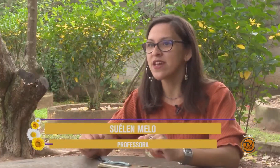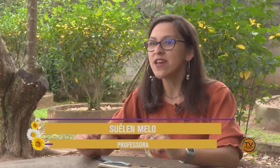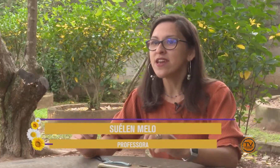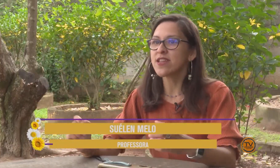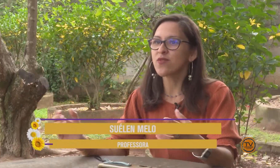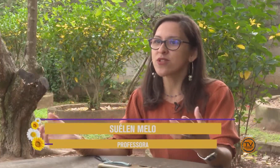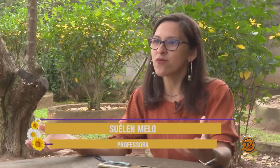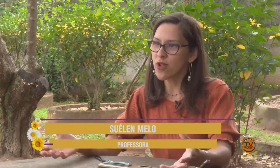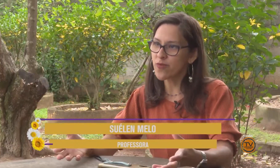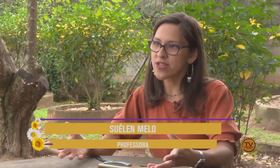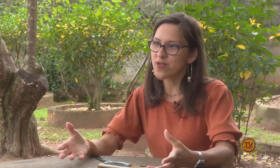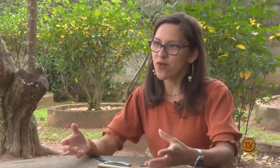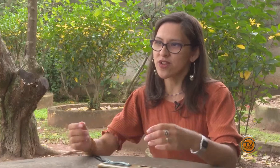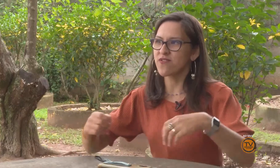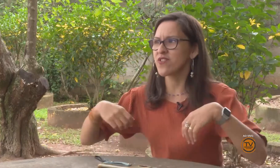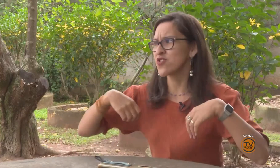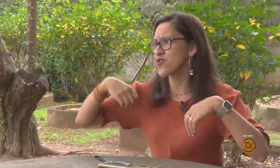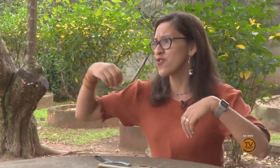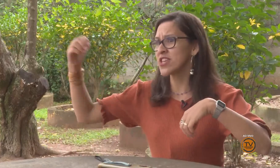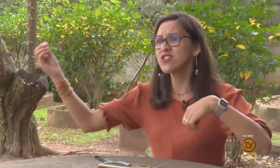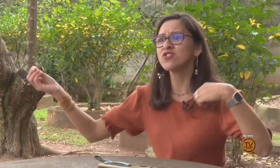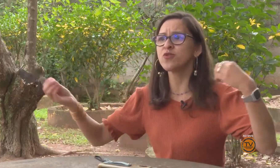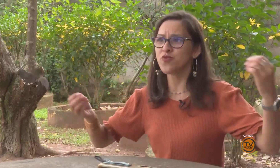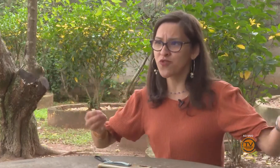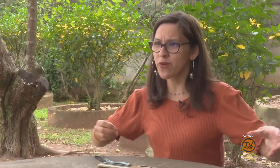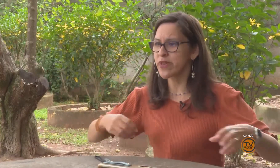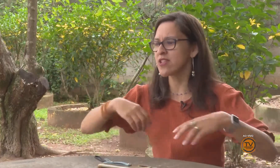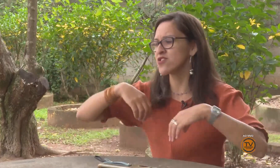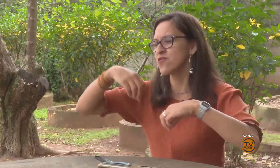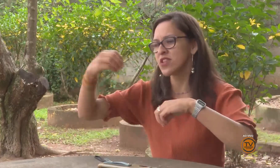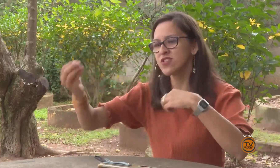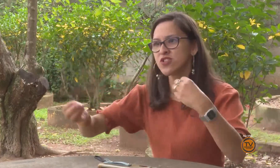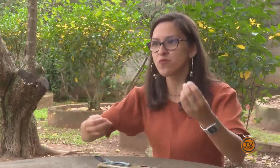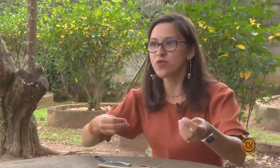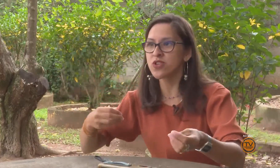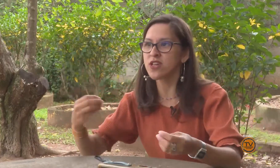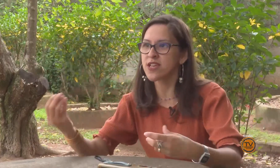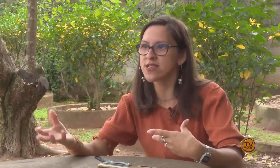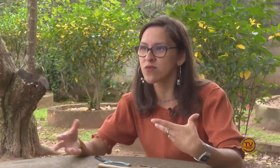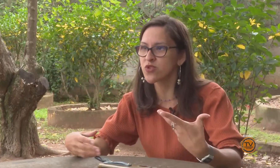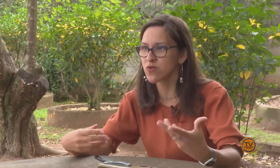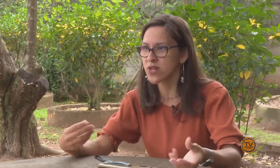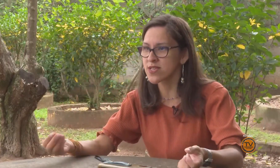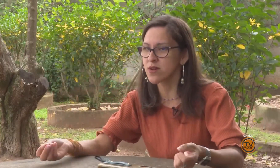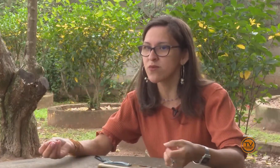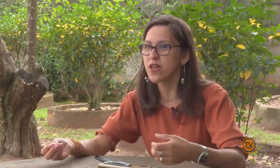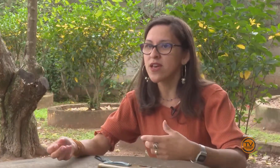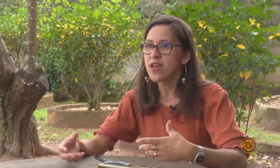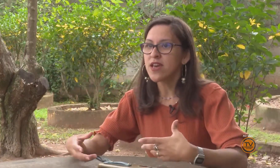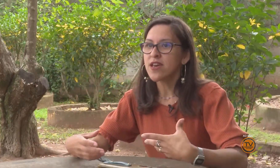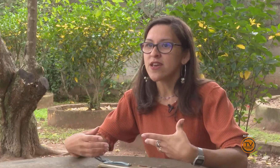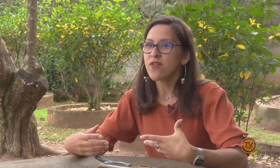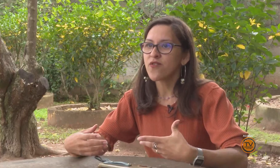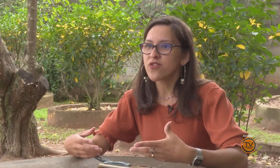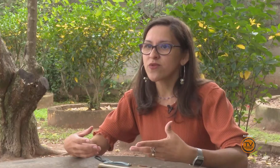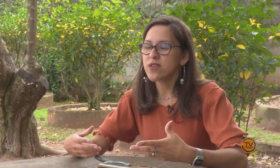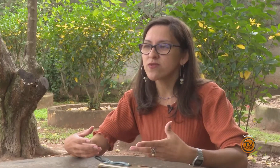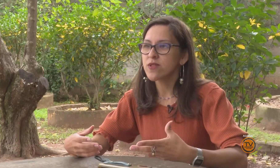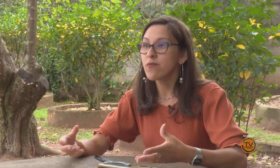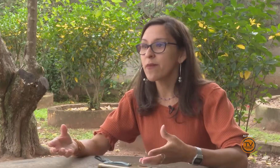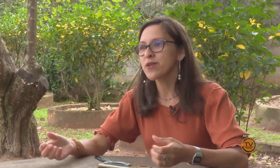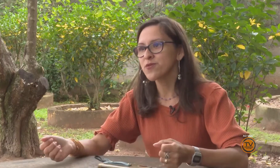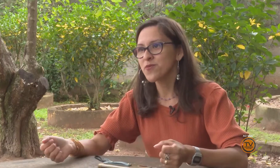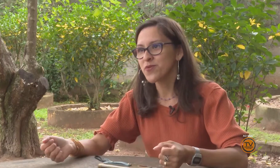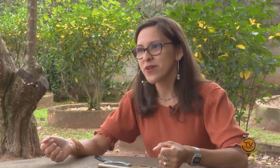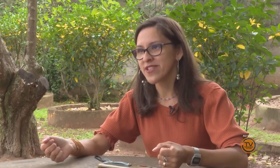escola. Então, quando eu olho para a escola e vejo diferentes tipos de famílias, diferentes tipos de criação, de educação, eu vejo que